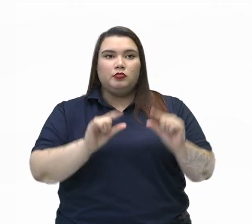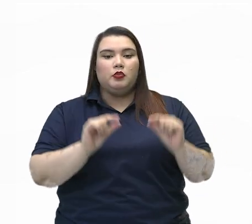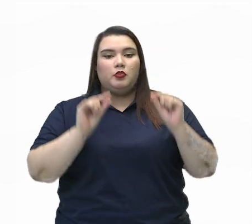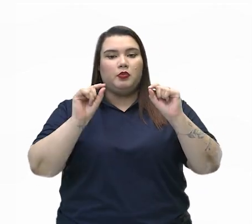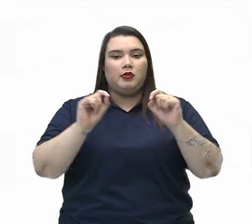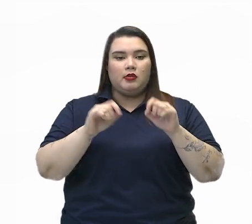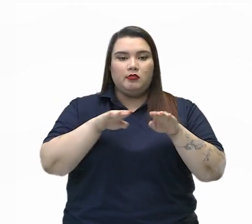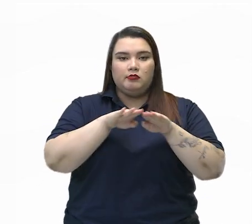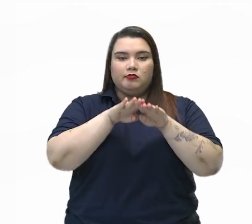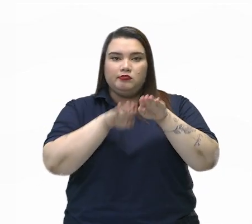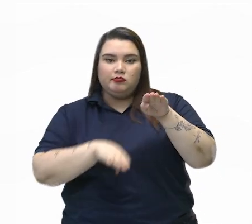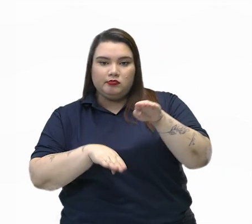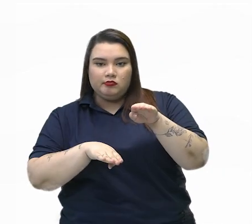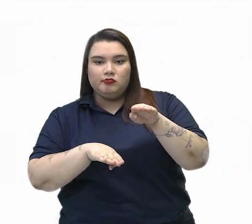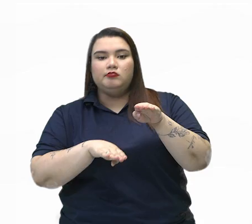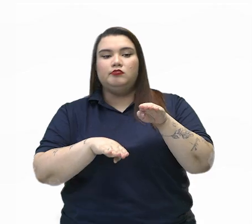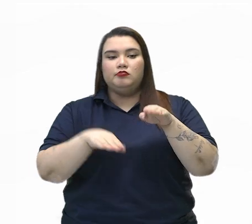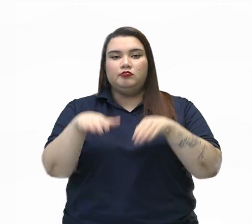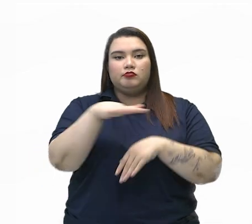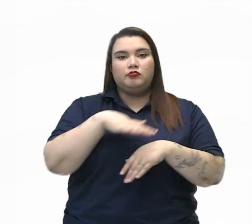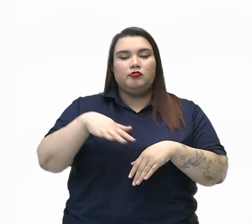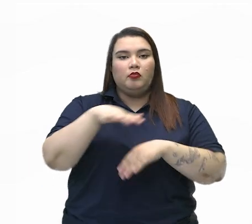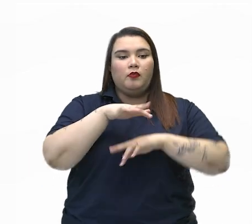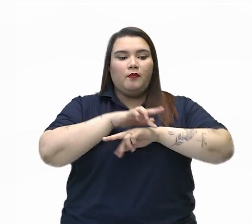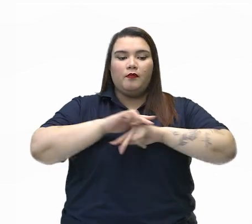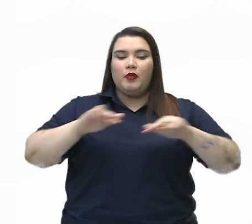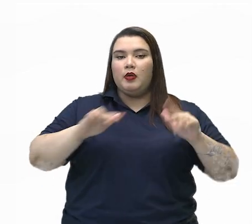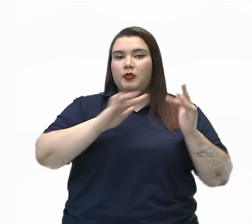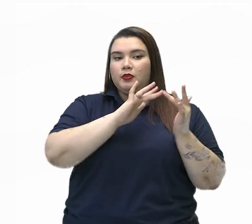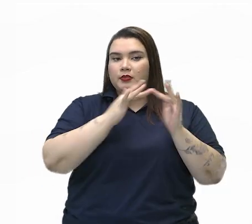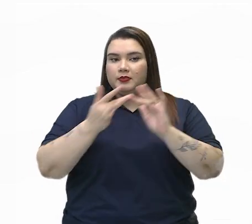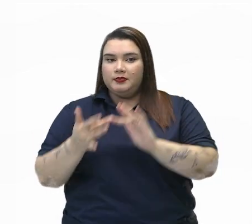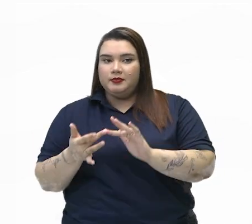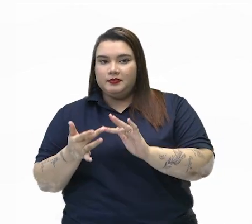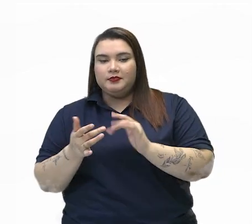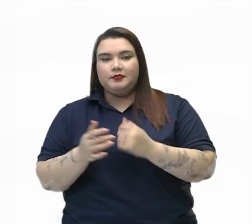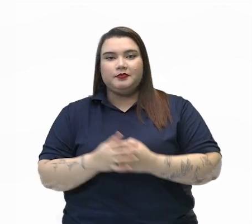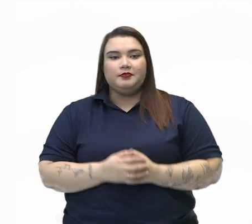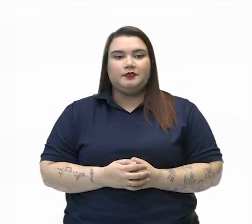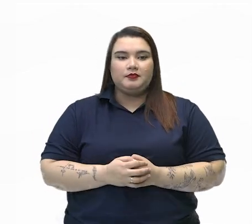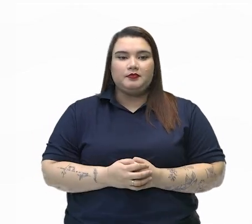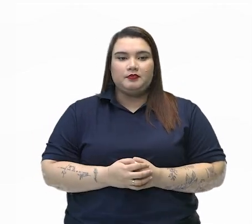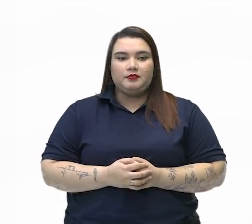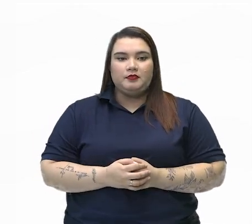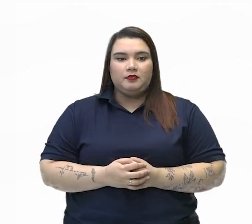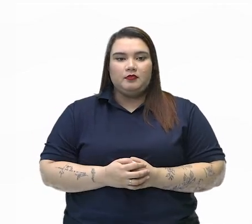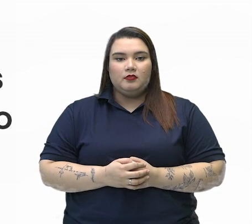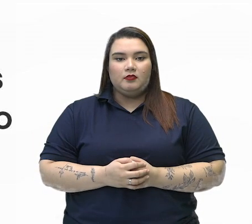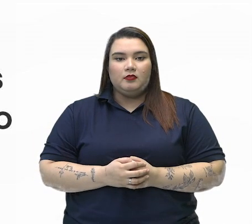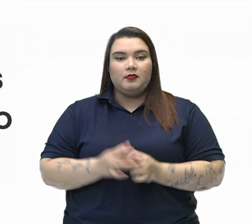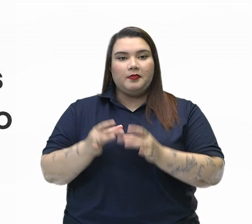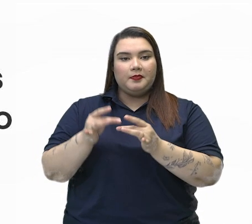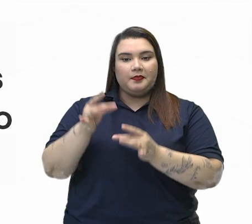na diminuição das desigualdades nos diferentes contextos.